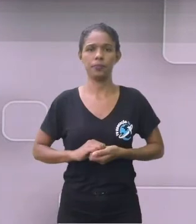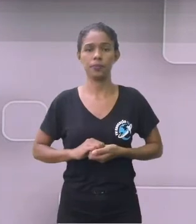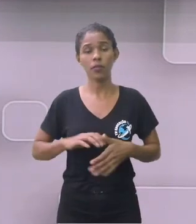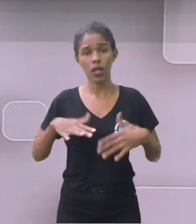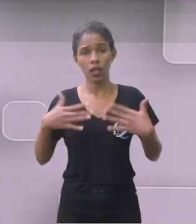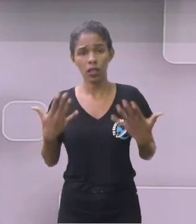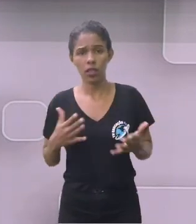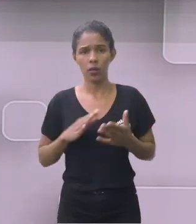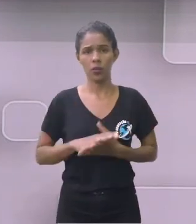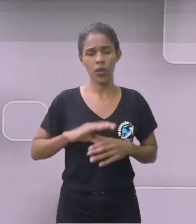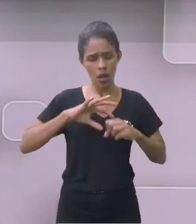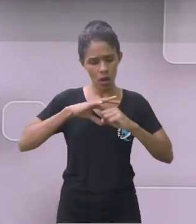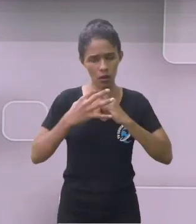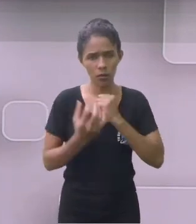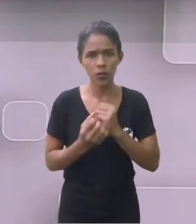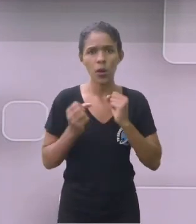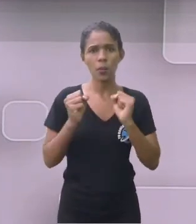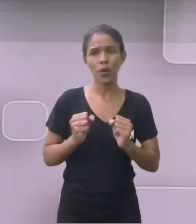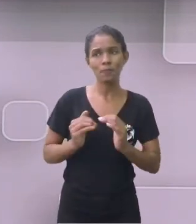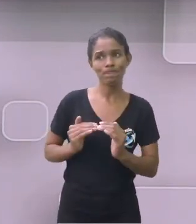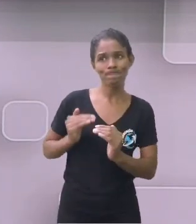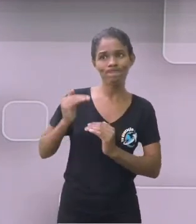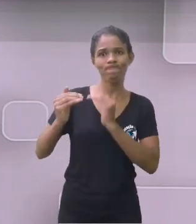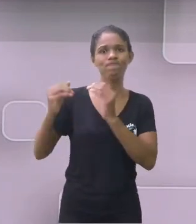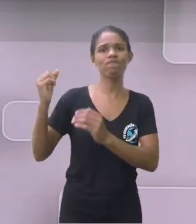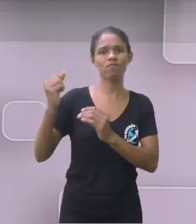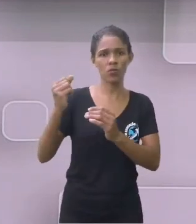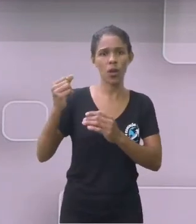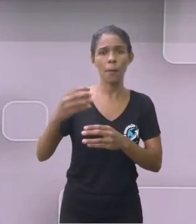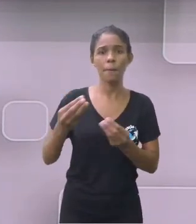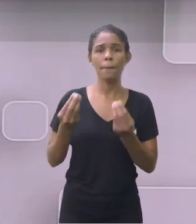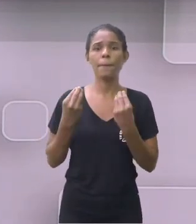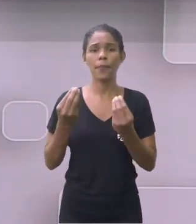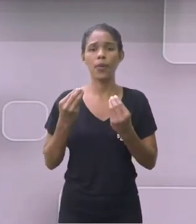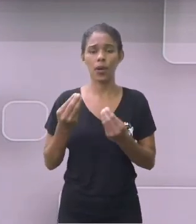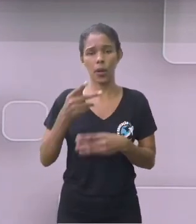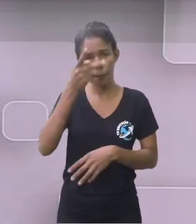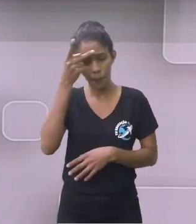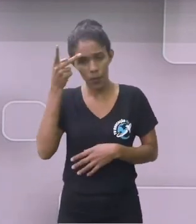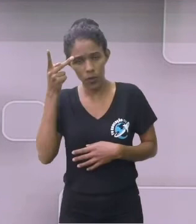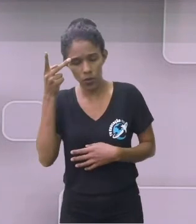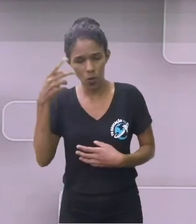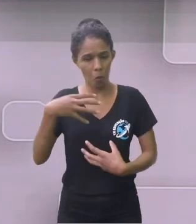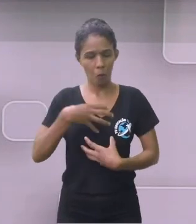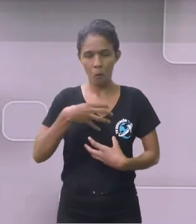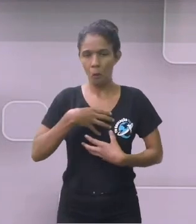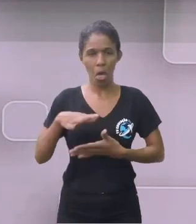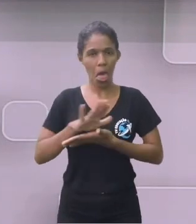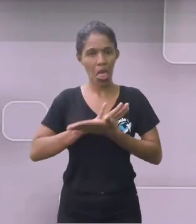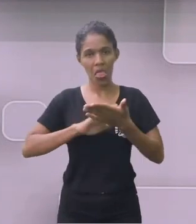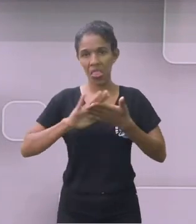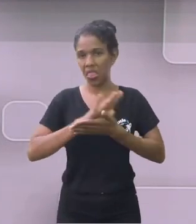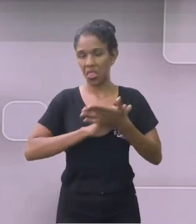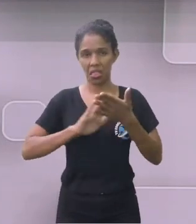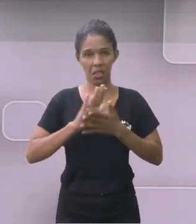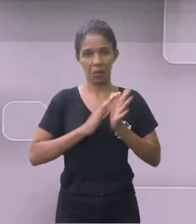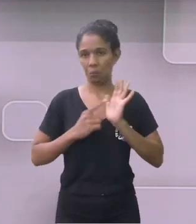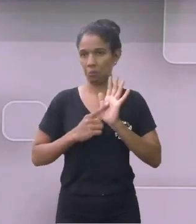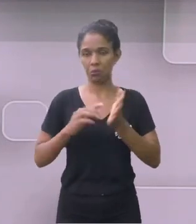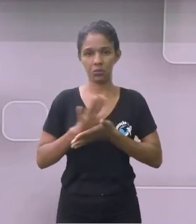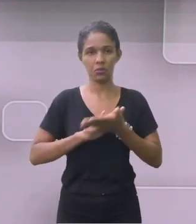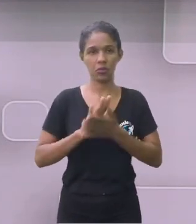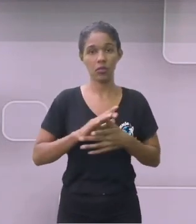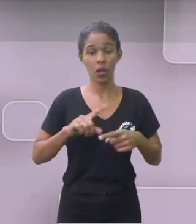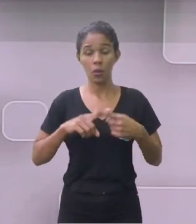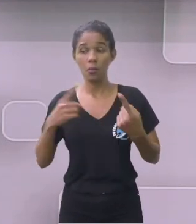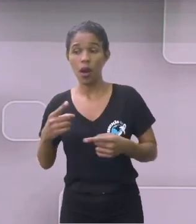A Covid-19 pode evoluir para casos assintomáticos, onde o indivíduo não apresenta nenhum sintoma, ou casos em que